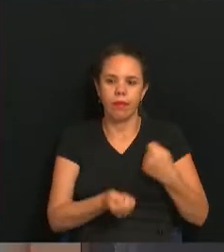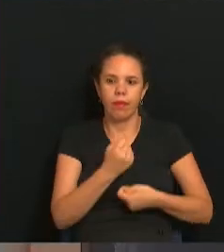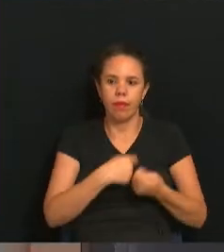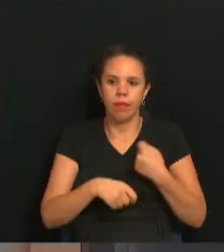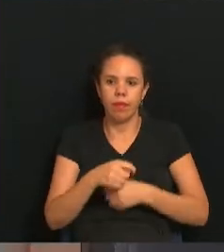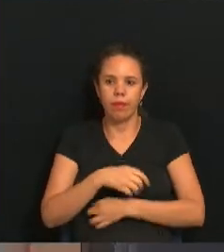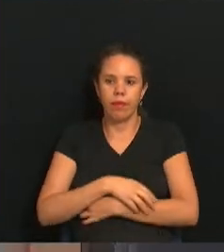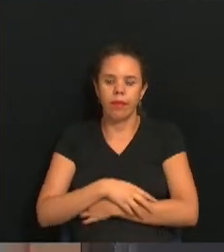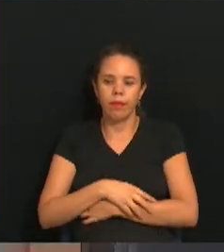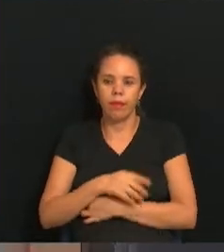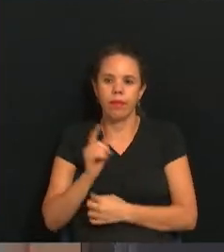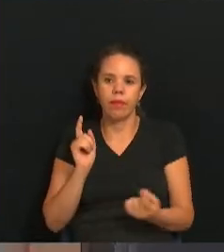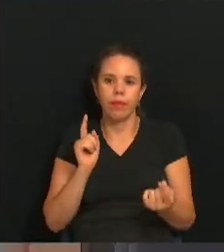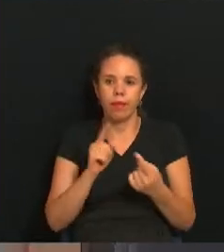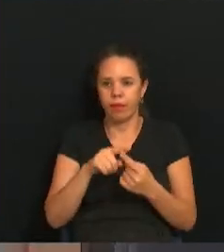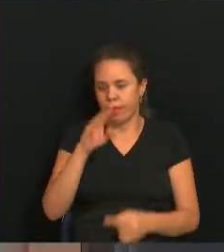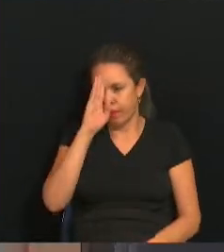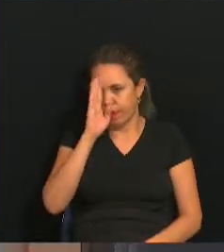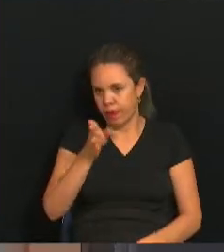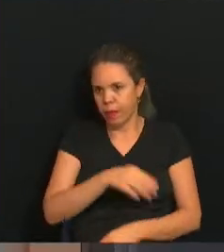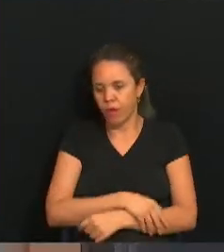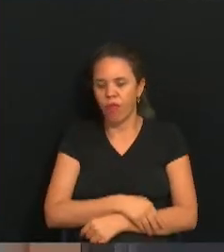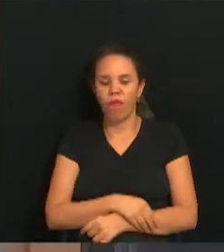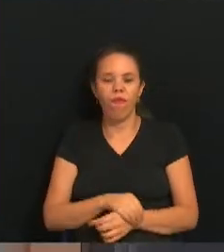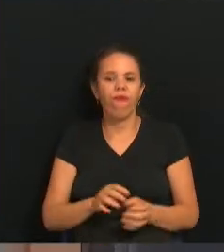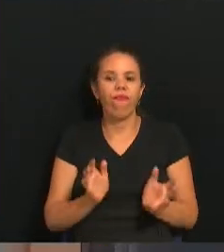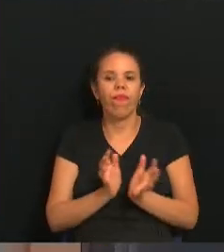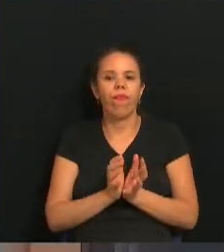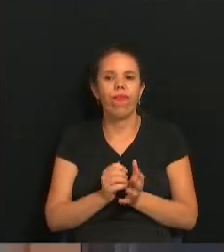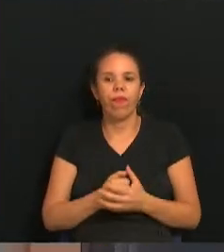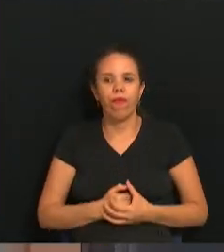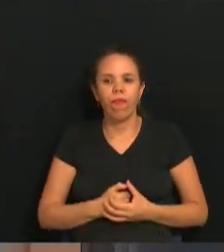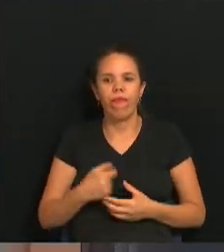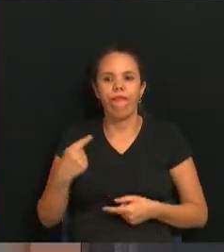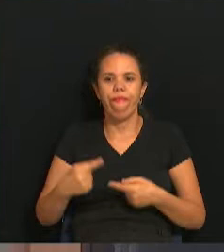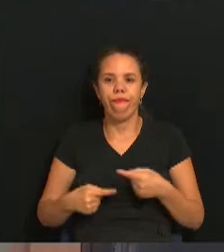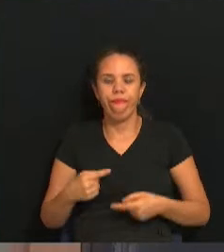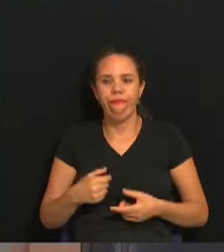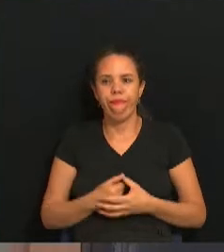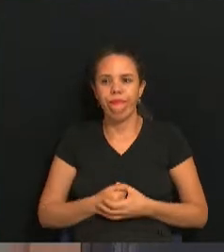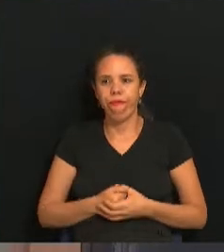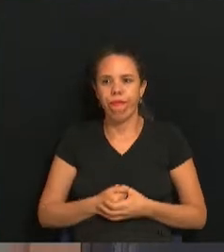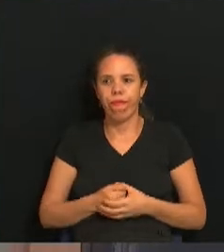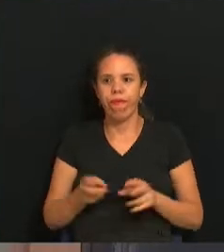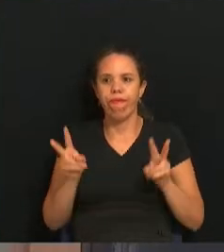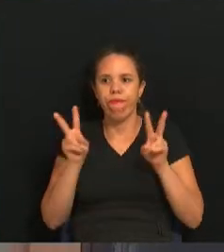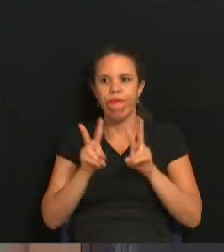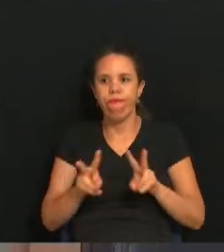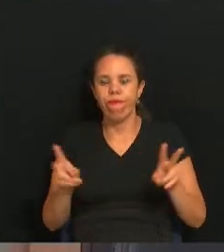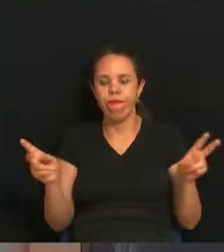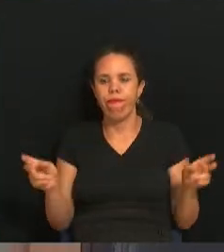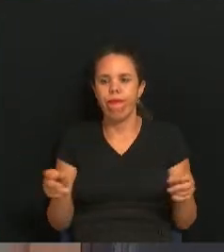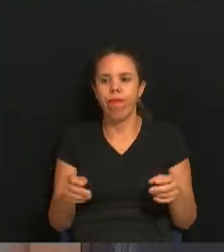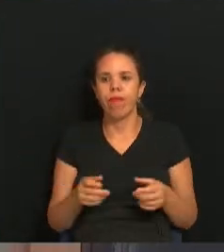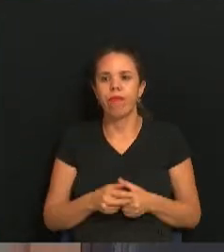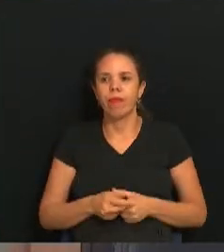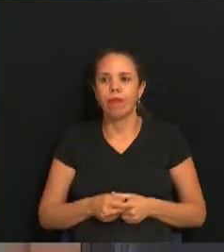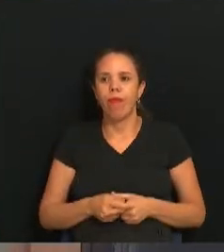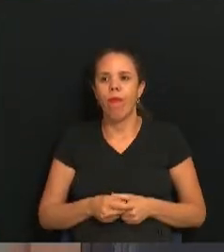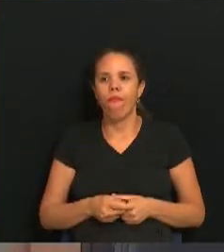O objetivo principal da comissão é discutir a viabilidade da redução da